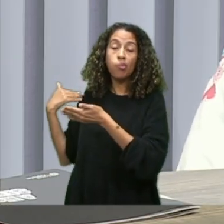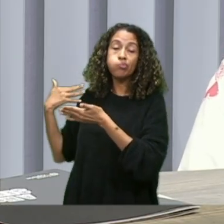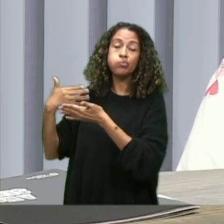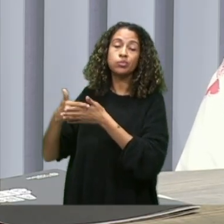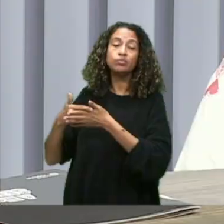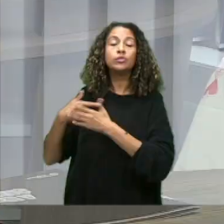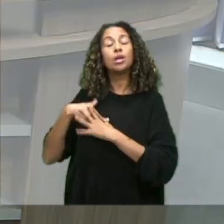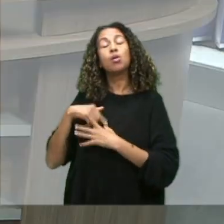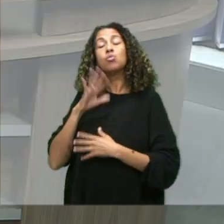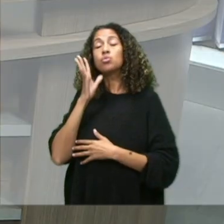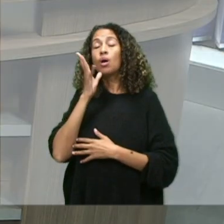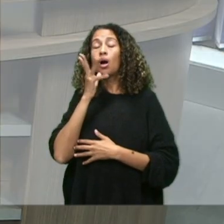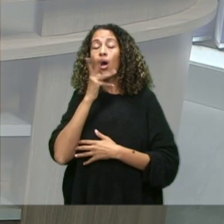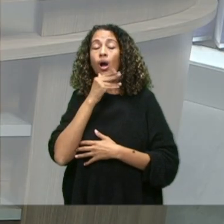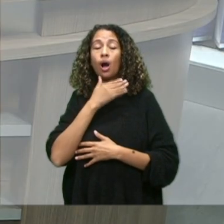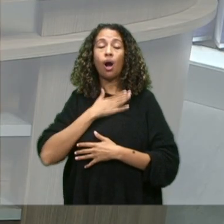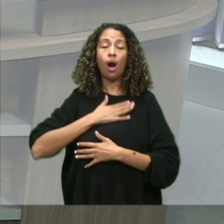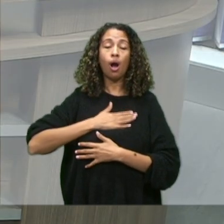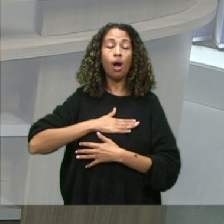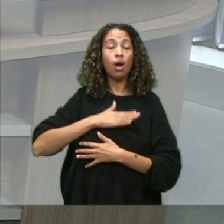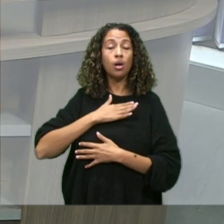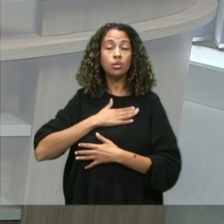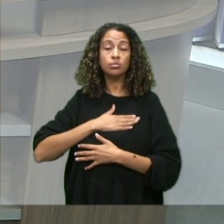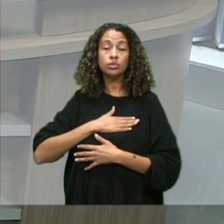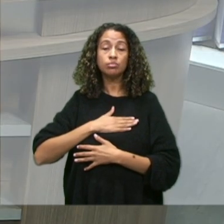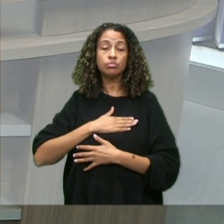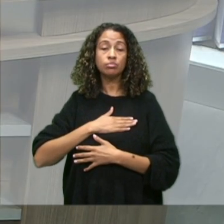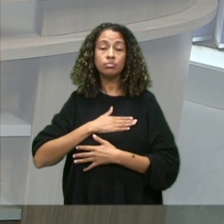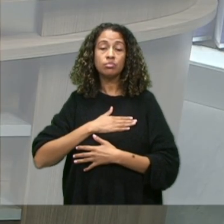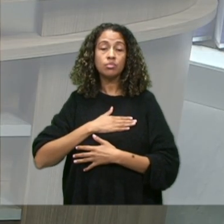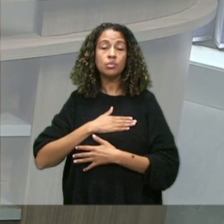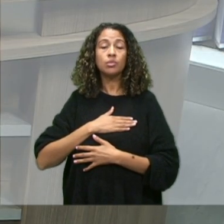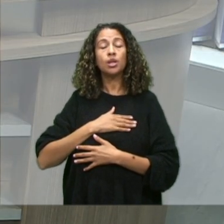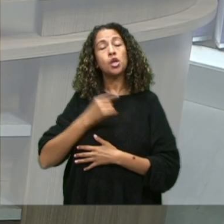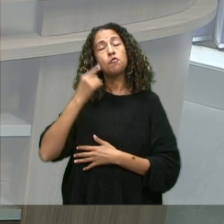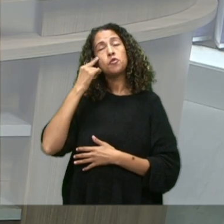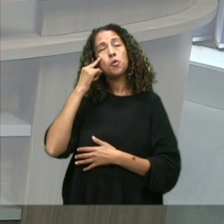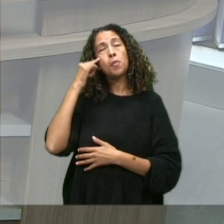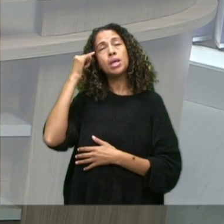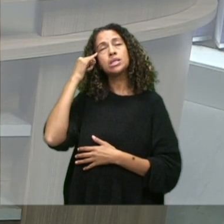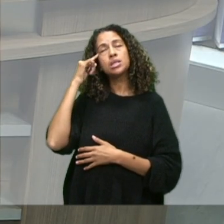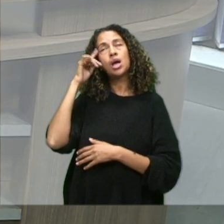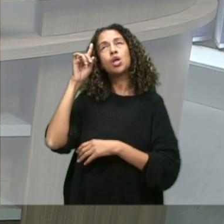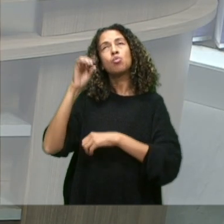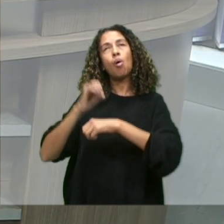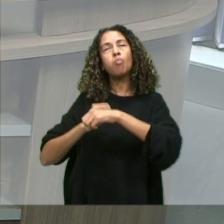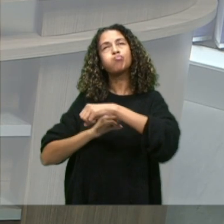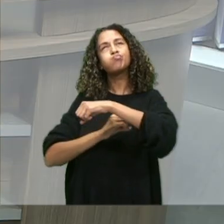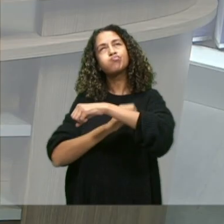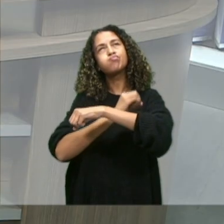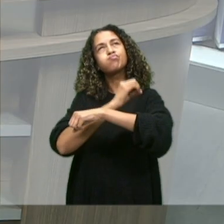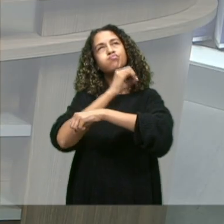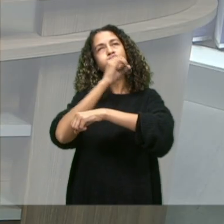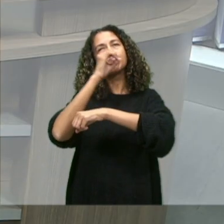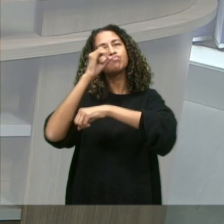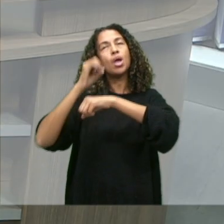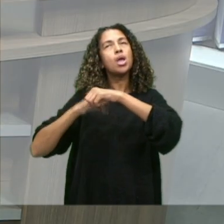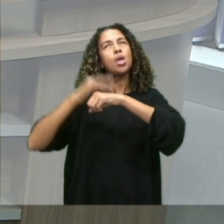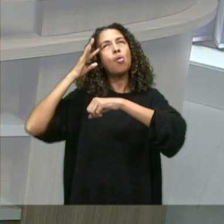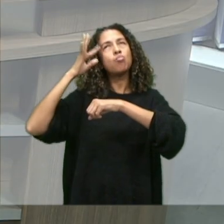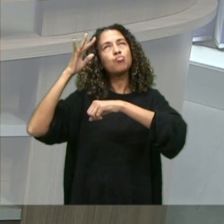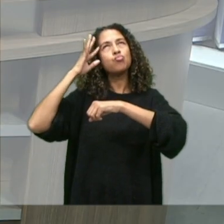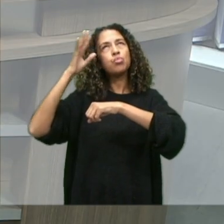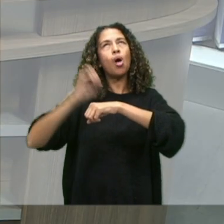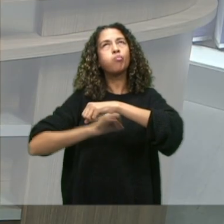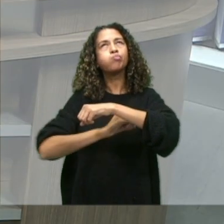bem lenta, né, eu fico 24 horas digerindo as coisas, elas ficam passando por mim, junto com as outras coisas